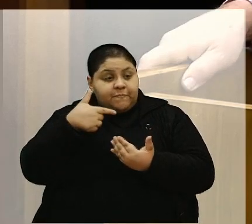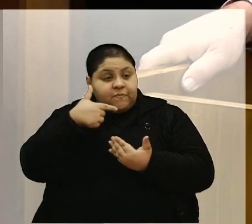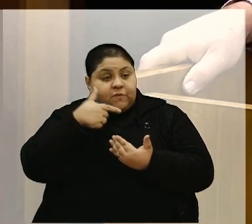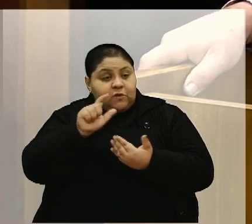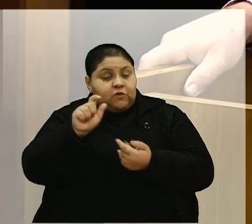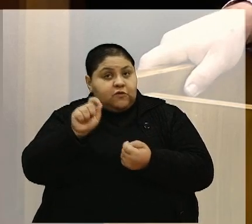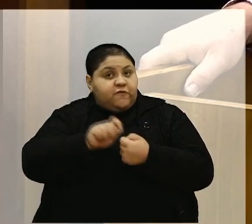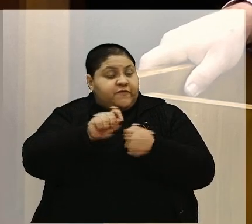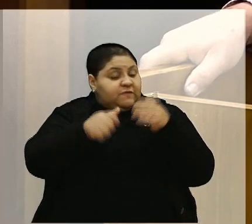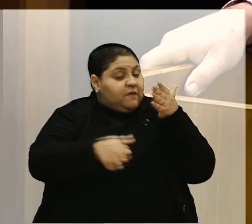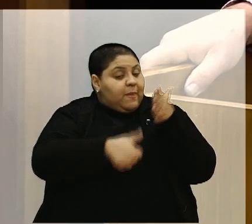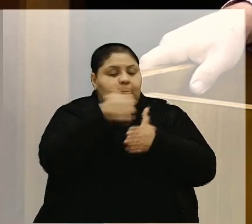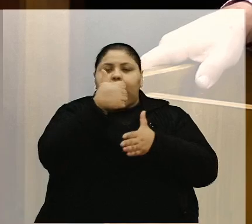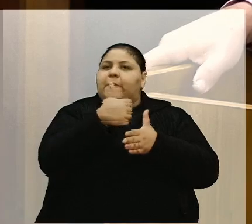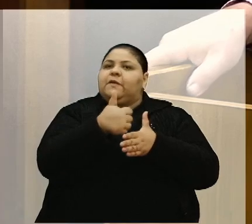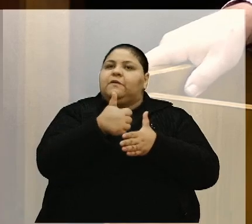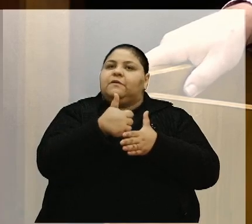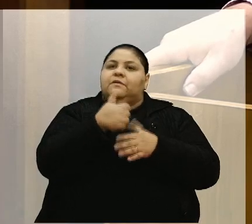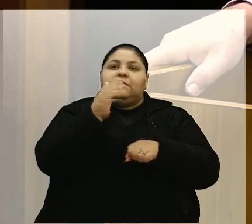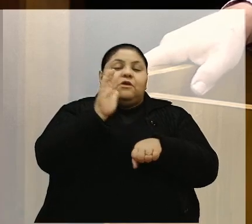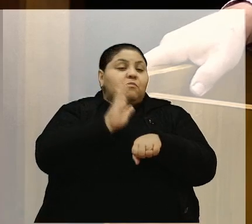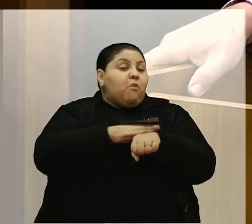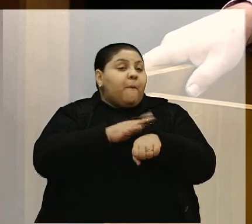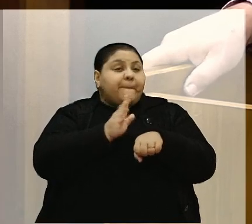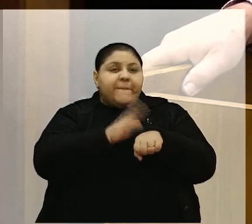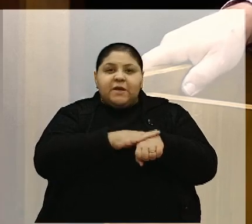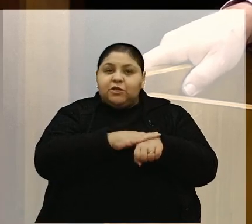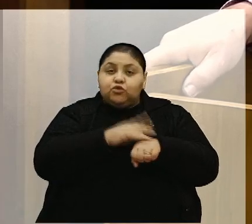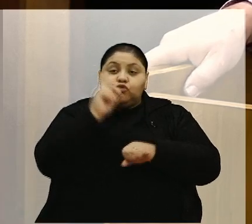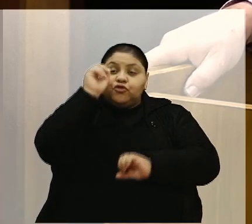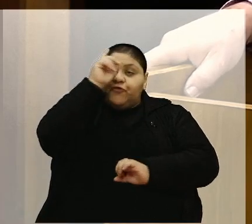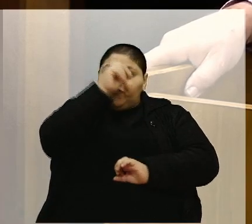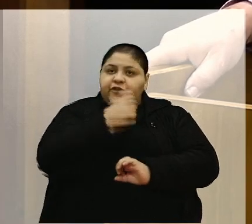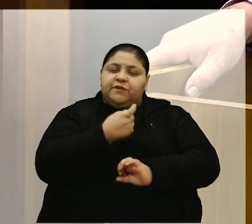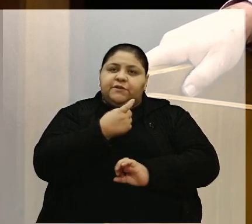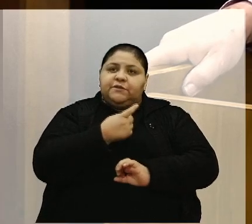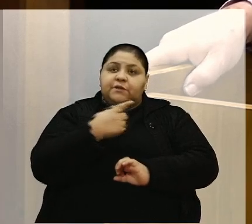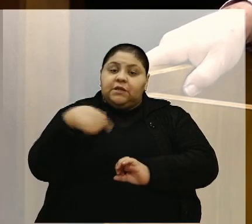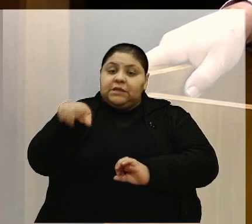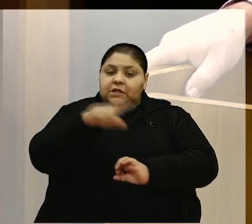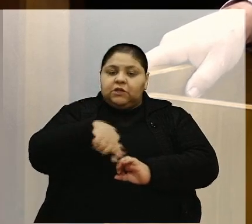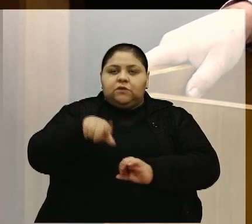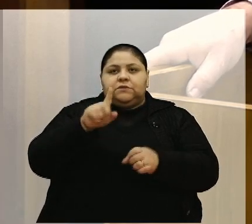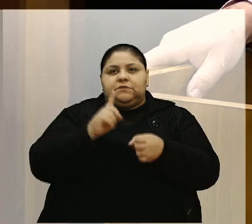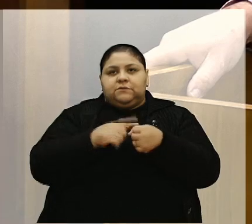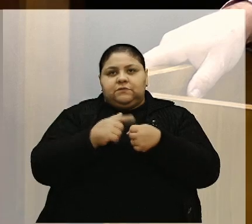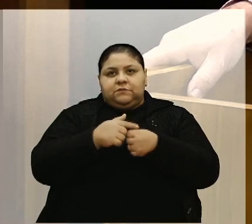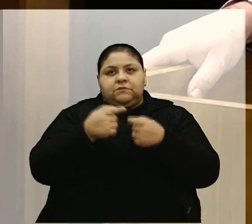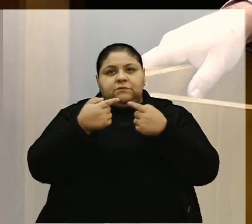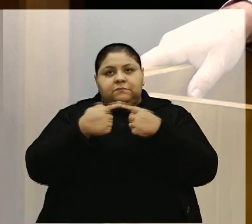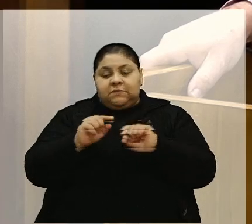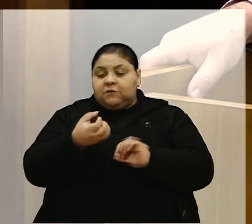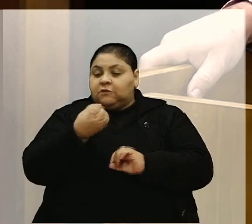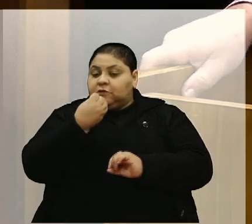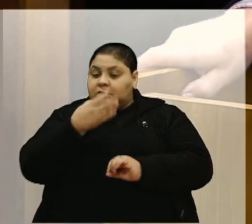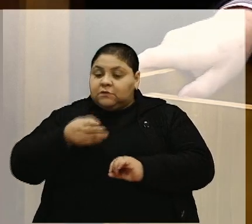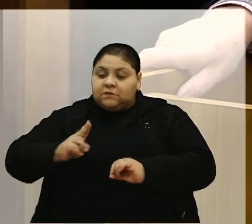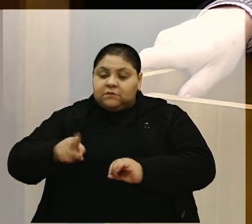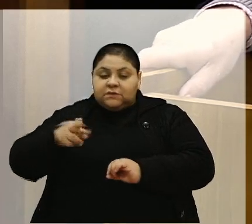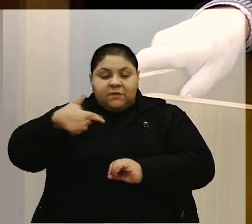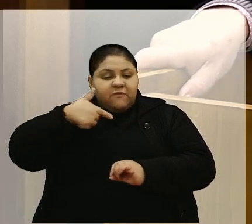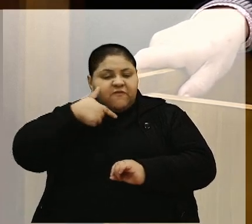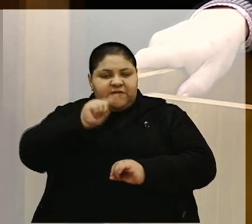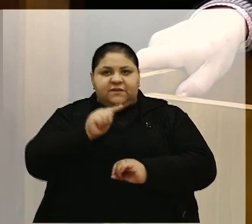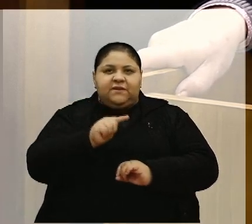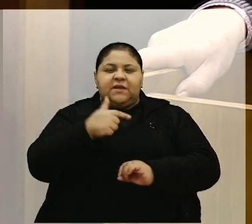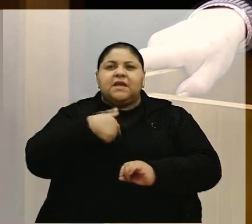mágica. É um momento ímpar, é um momento difícil na nossa cidade. Mas o bem sempre vencerá o mal. E aí